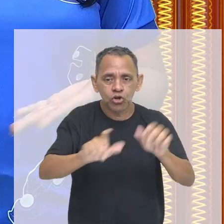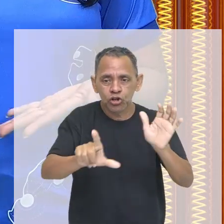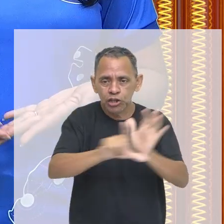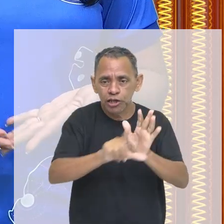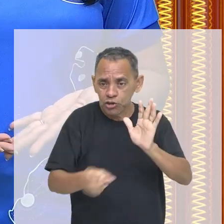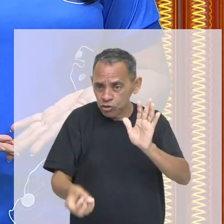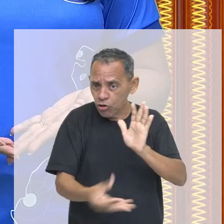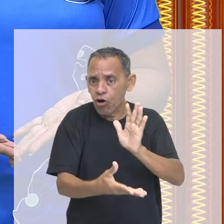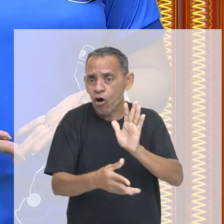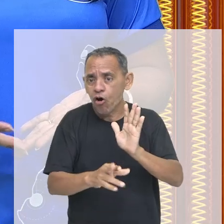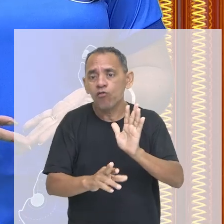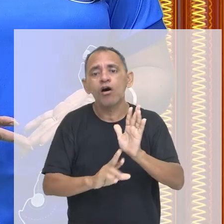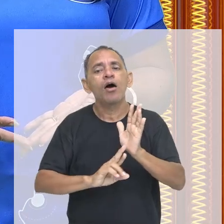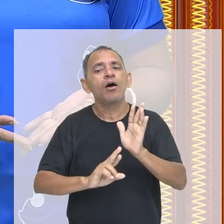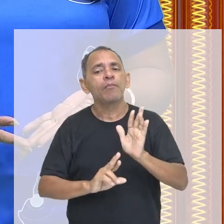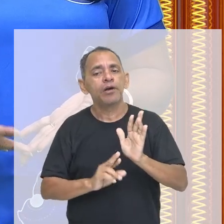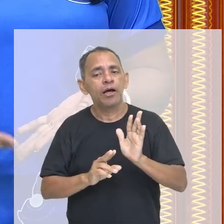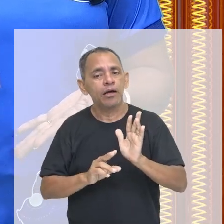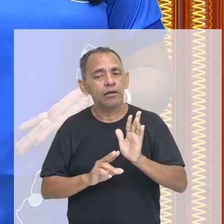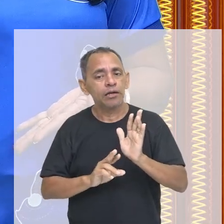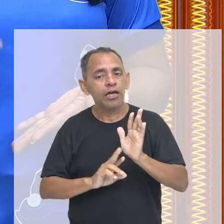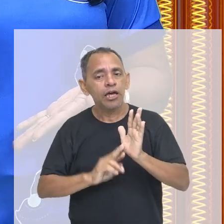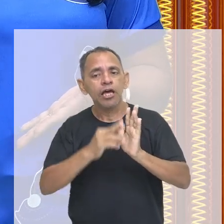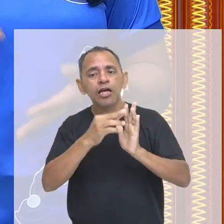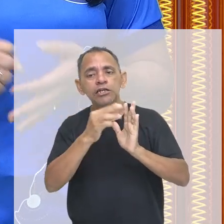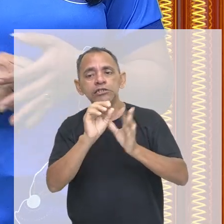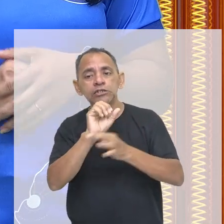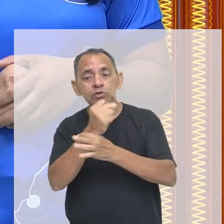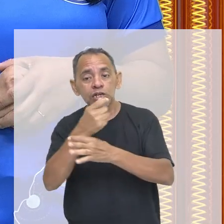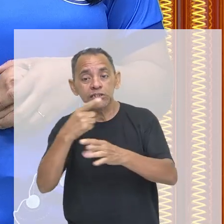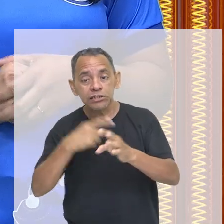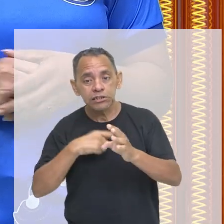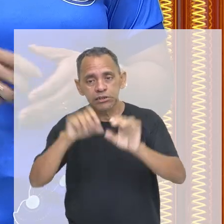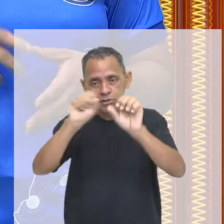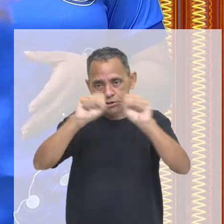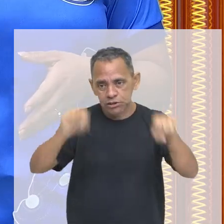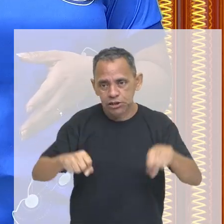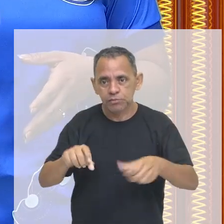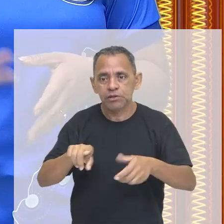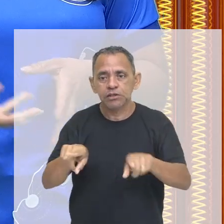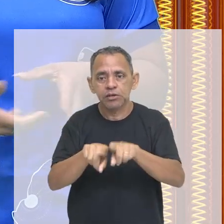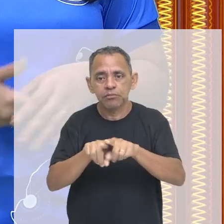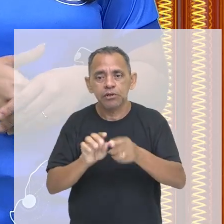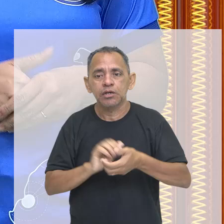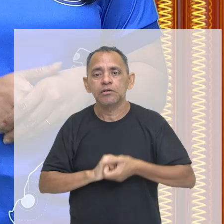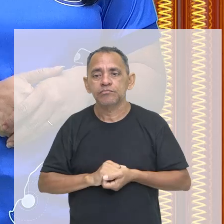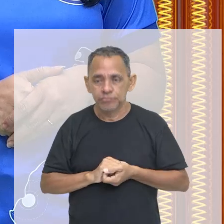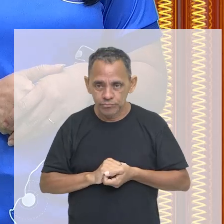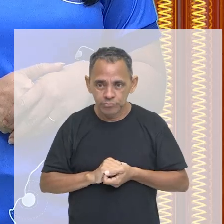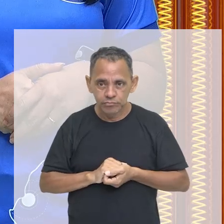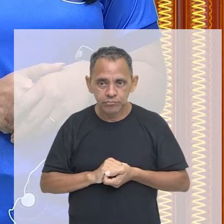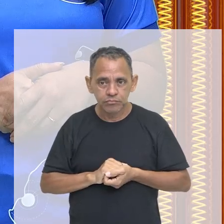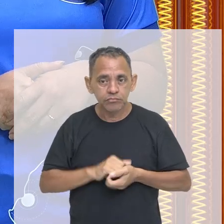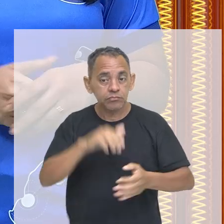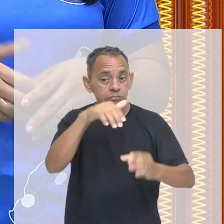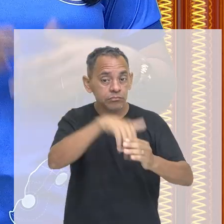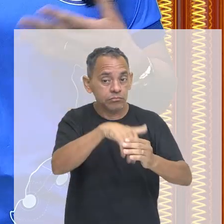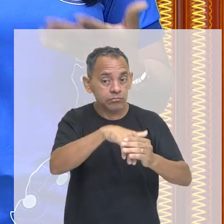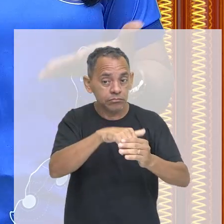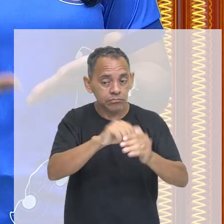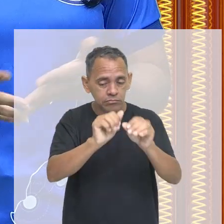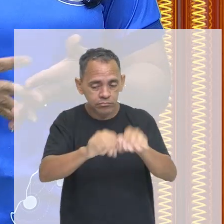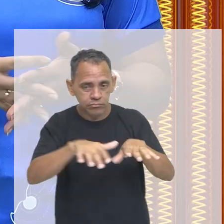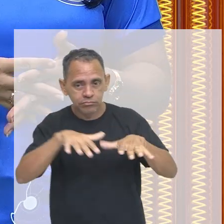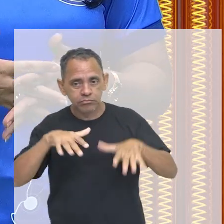nova lei para regulamentar esse sistema. E essa lei vai ser no caso, a convocação do Congresso,